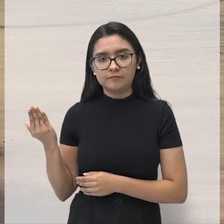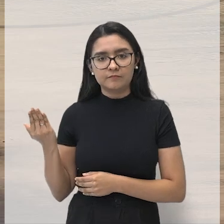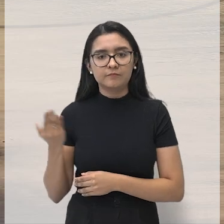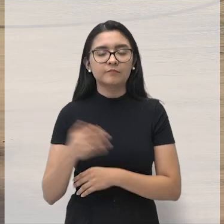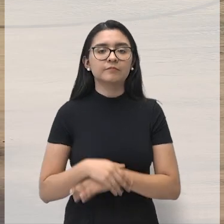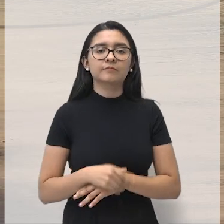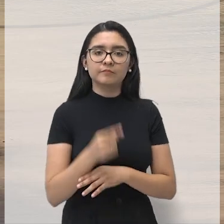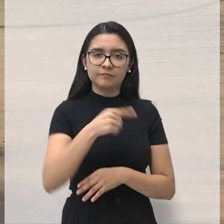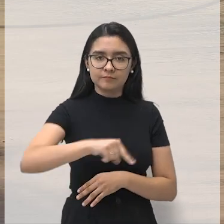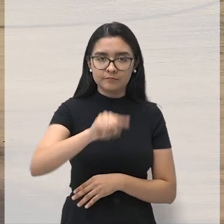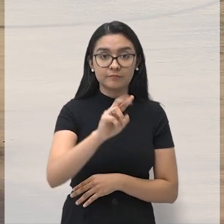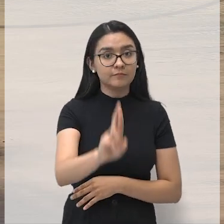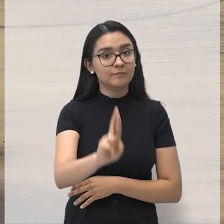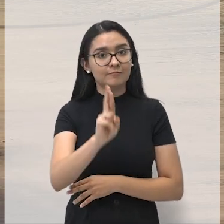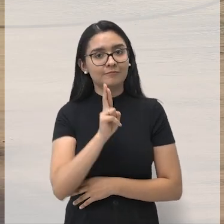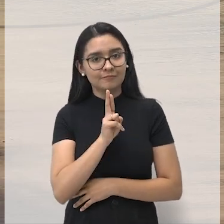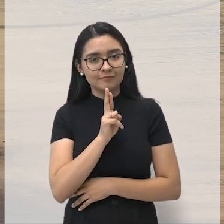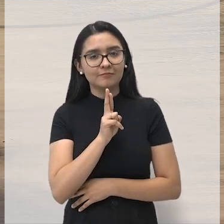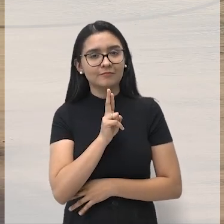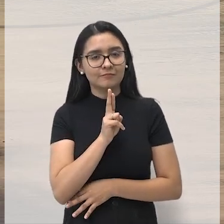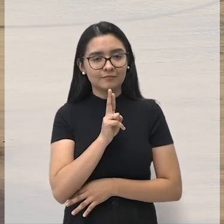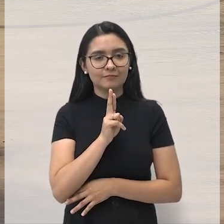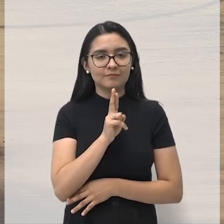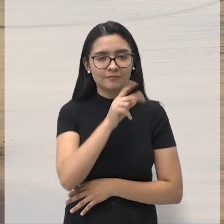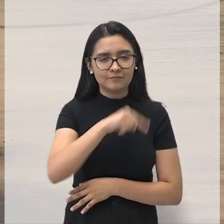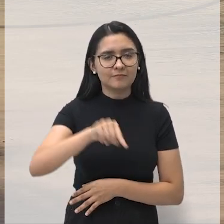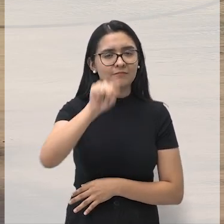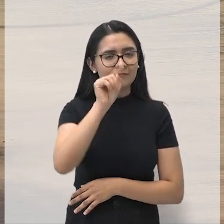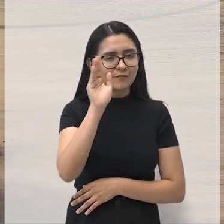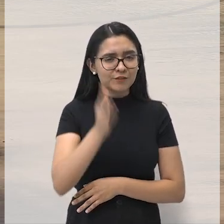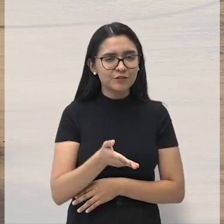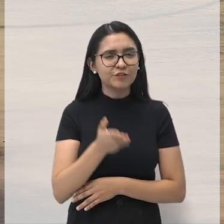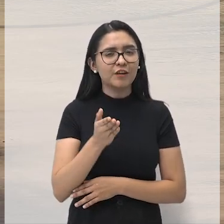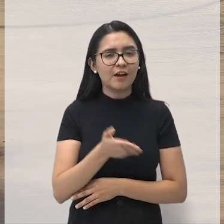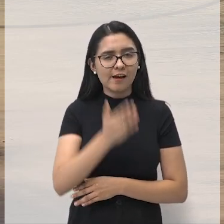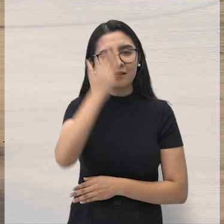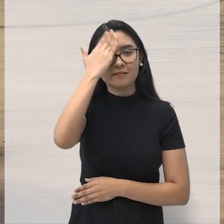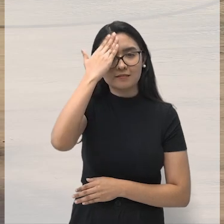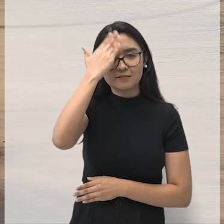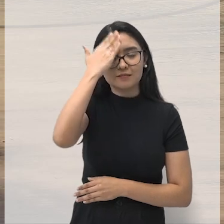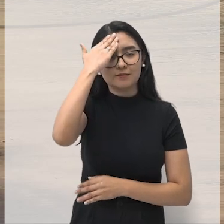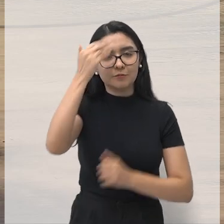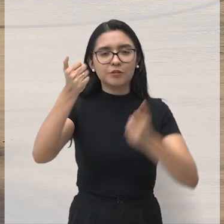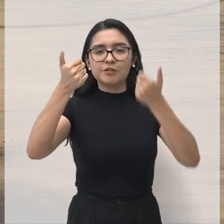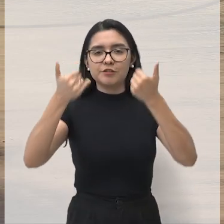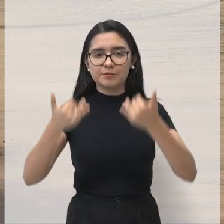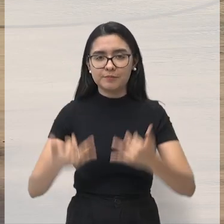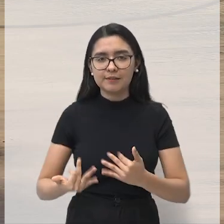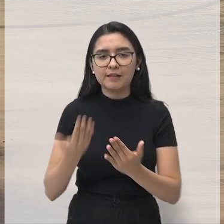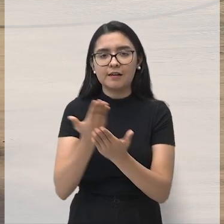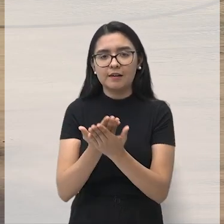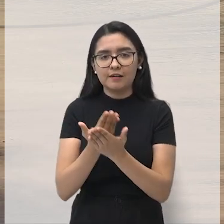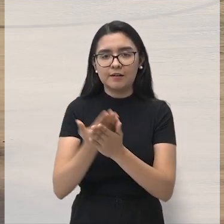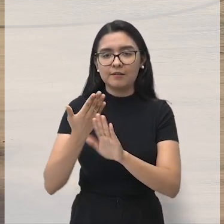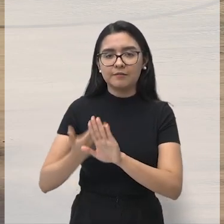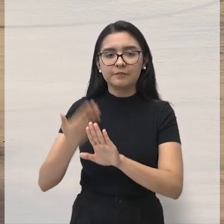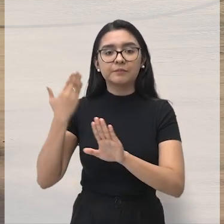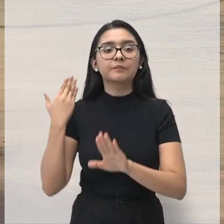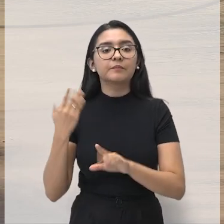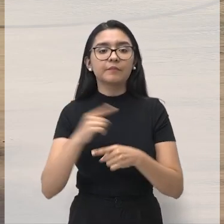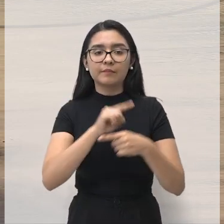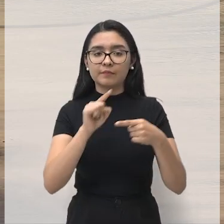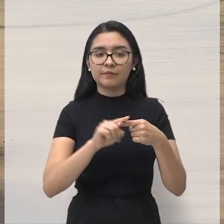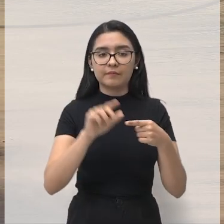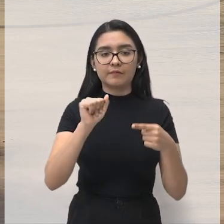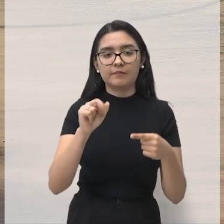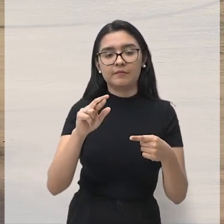vocês já me respondendo com toda a propriedade que vocês já escutaram falar sobre essas palavras: